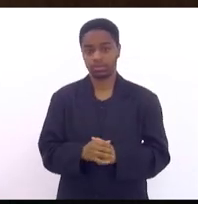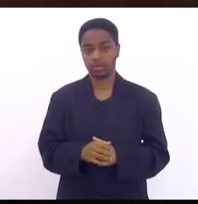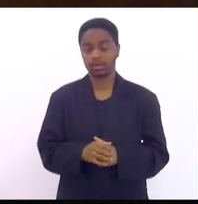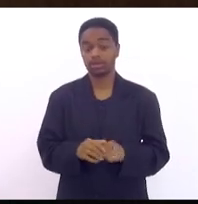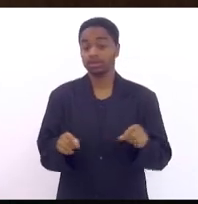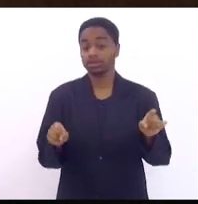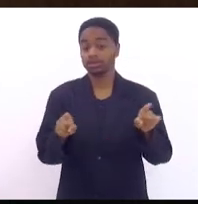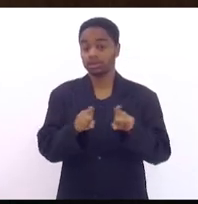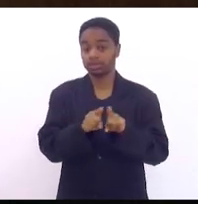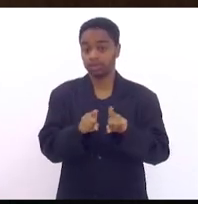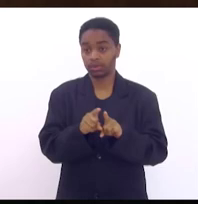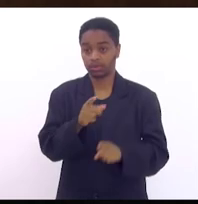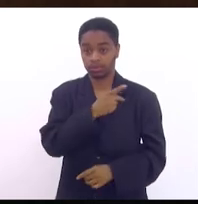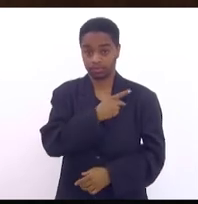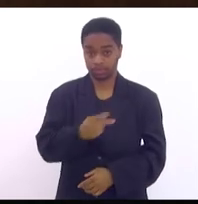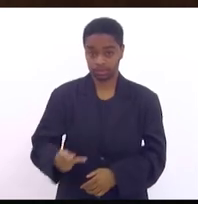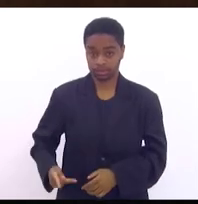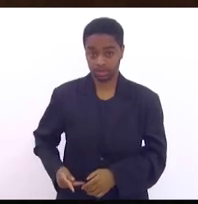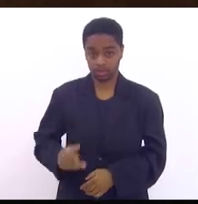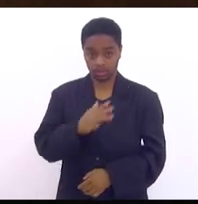mais,